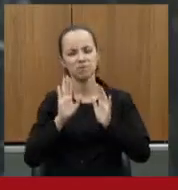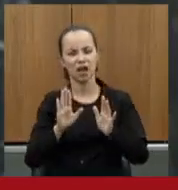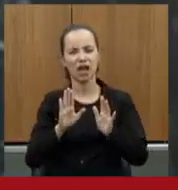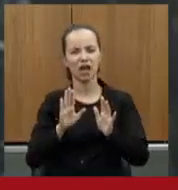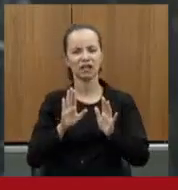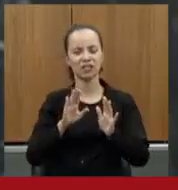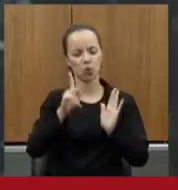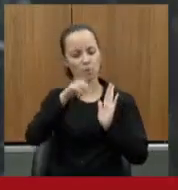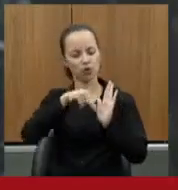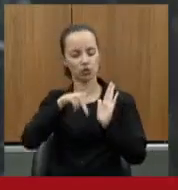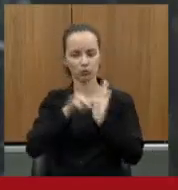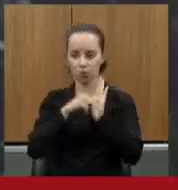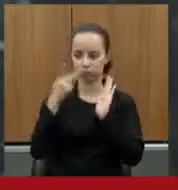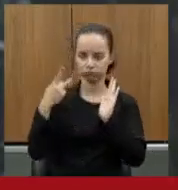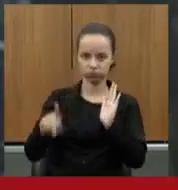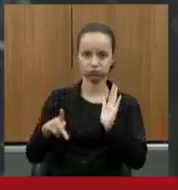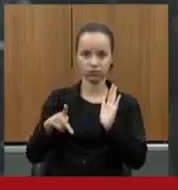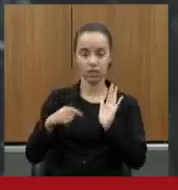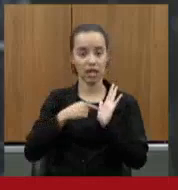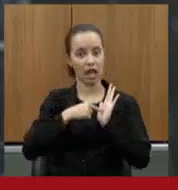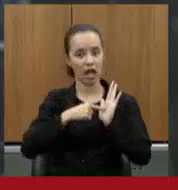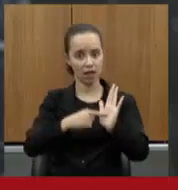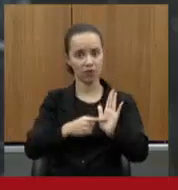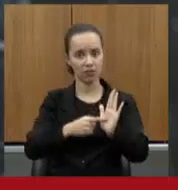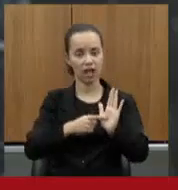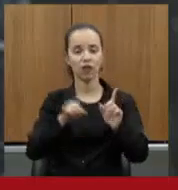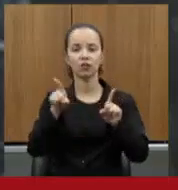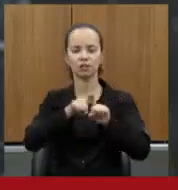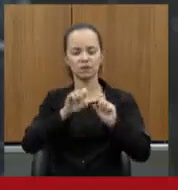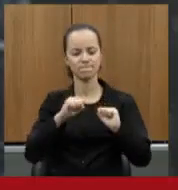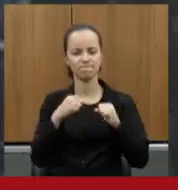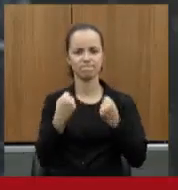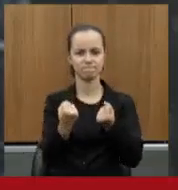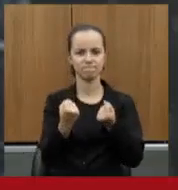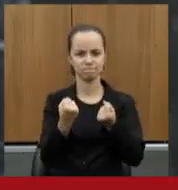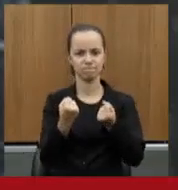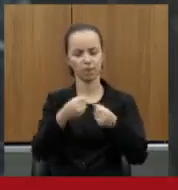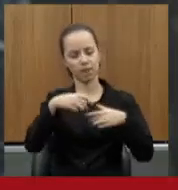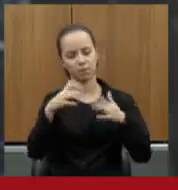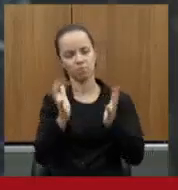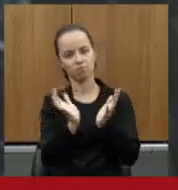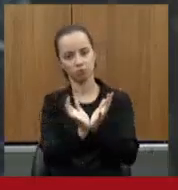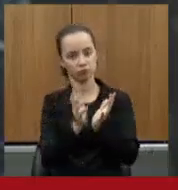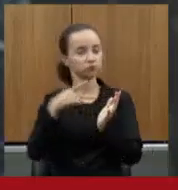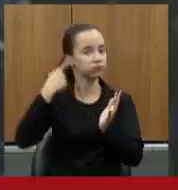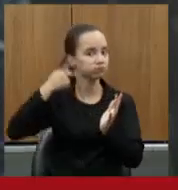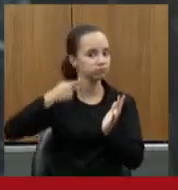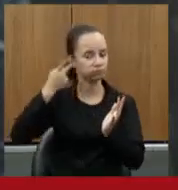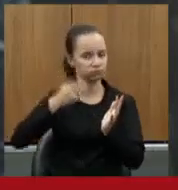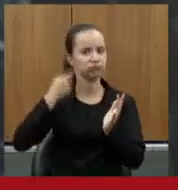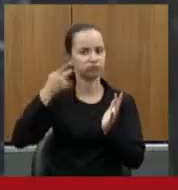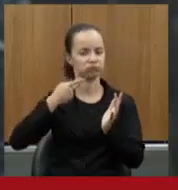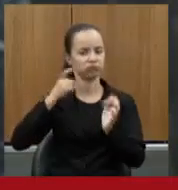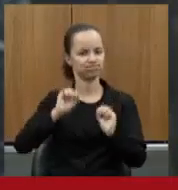um projeto dele que foi apresentado, bancado e defendido por um parlamentar combativo,